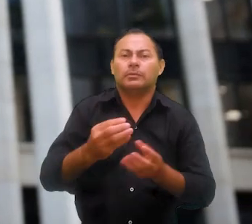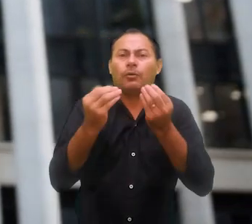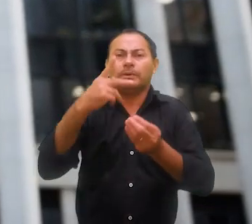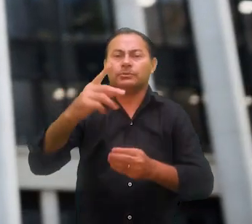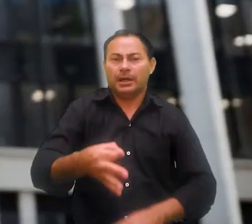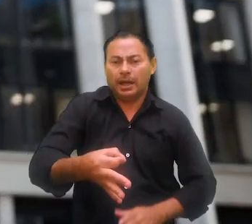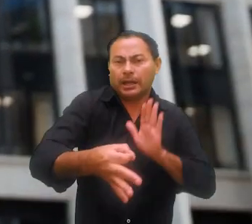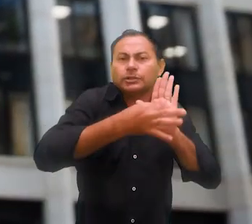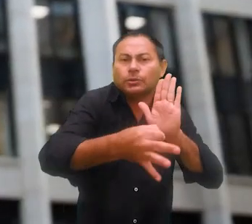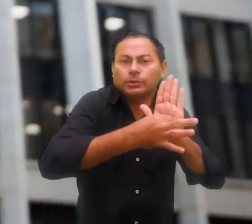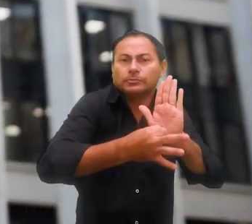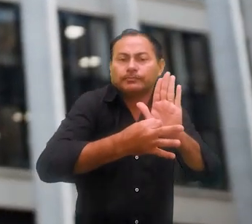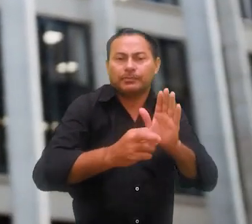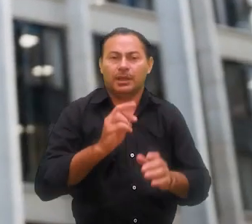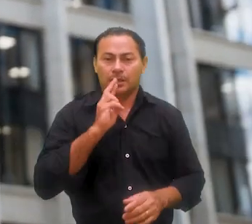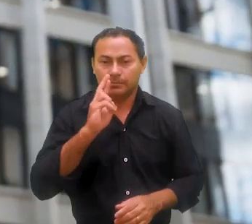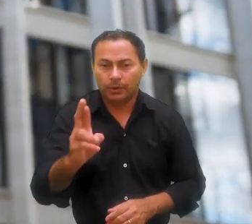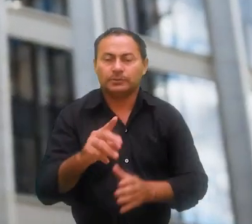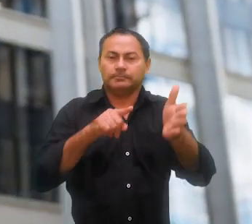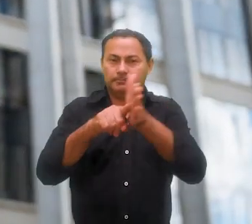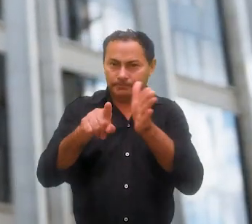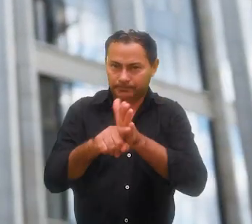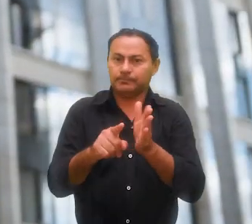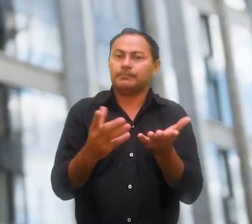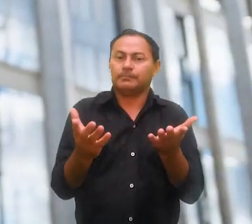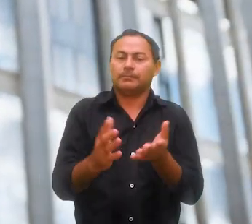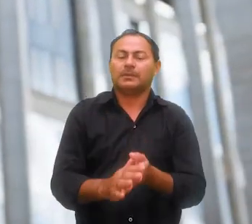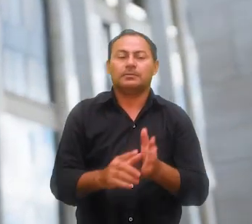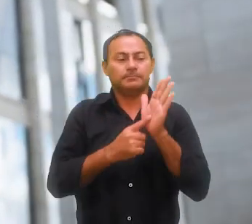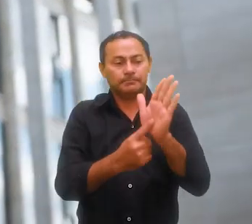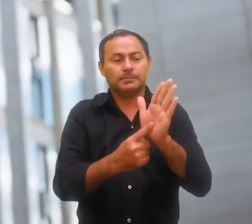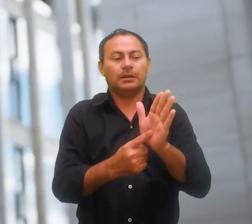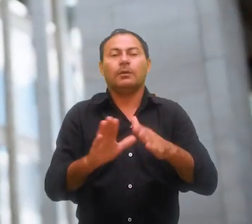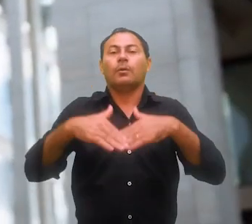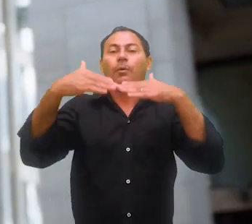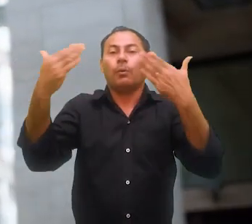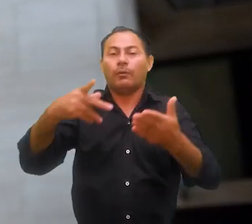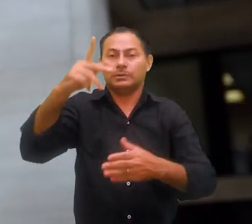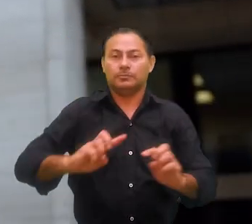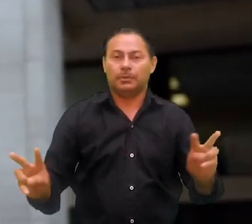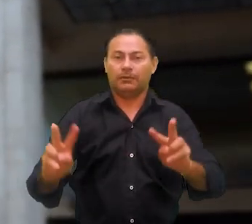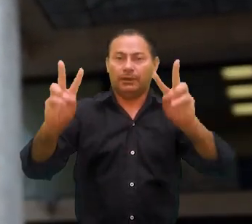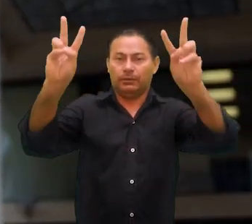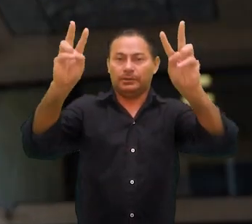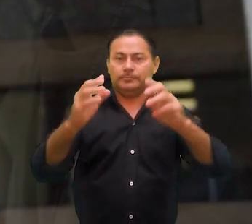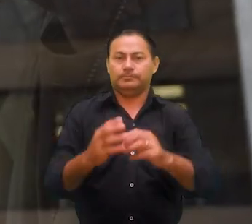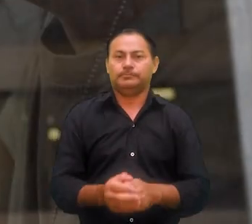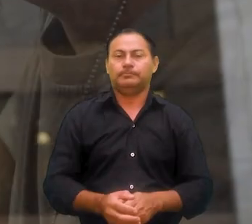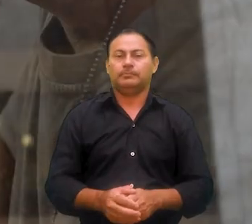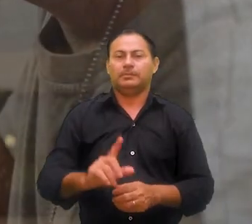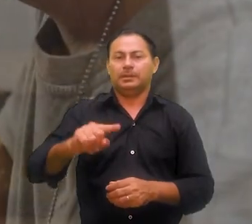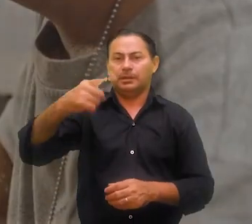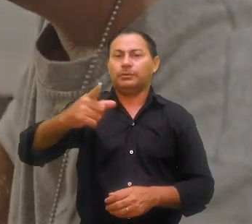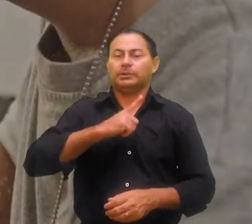inteiro? Como são suas atitudes? As respostas a essas perguntas servem como indicadores de quais são os seus